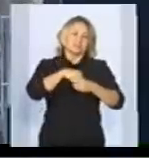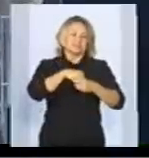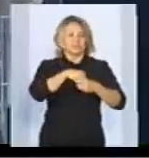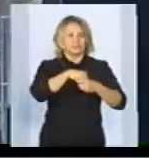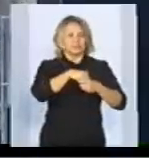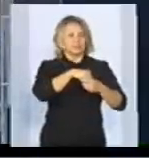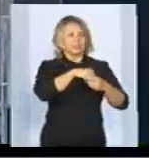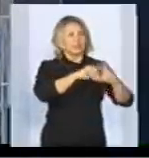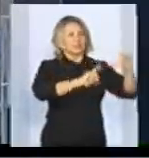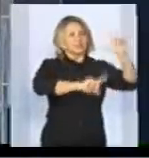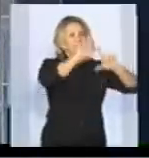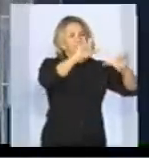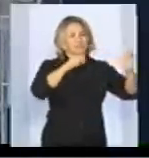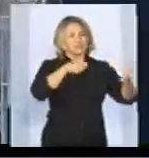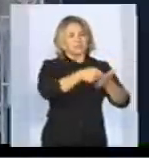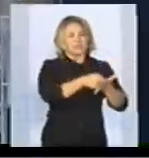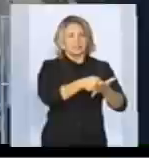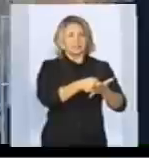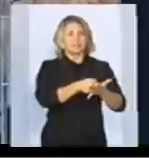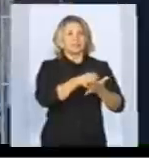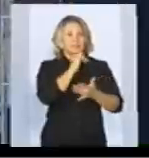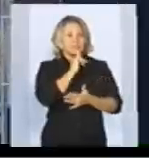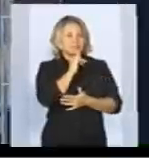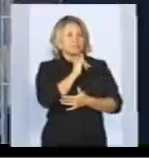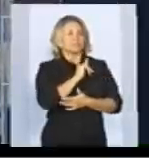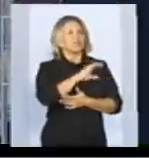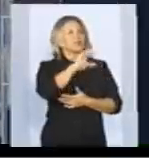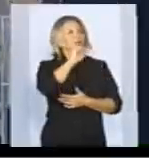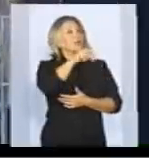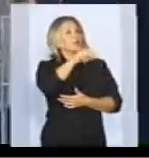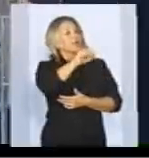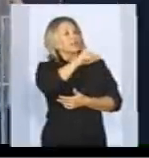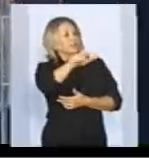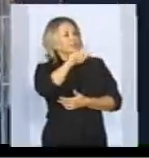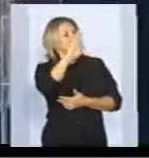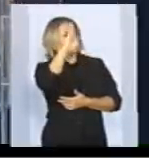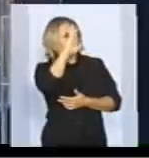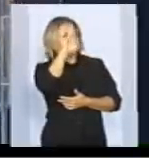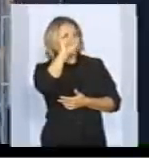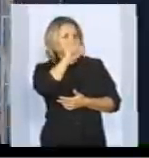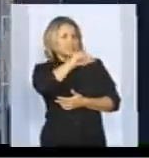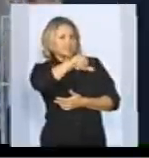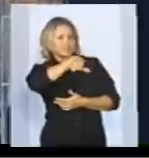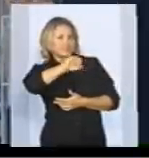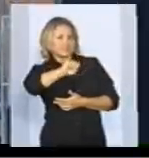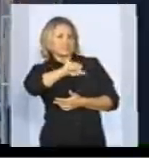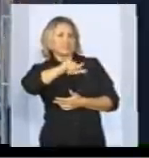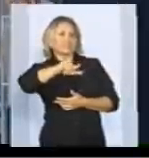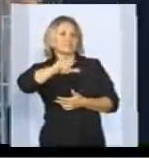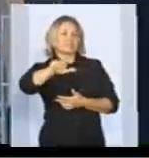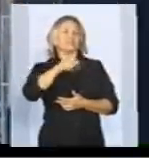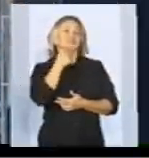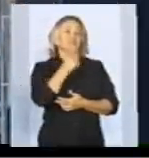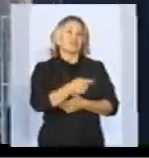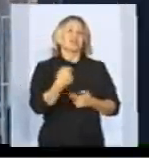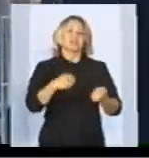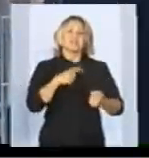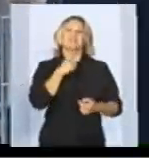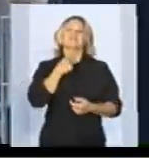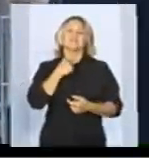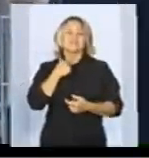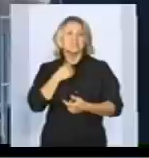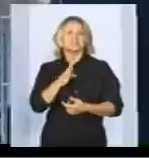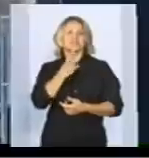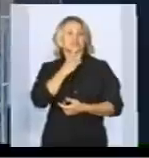assinatura Aliás a audiência do Canal Brasil voltando é um exemplo de que o consumidor da TV para assinatura tem sim o interesse em acessar